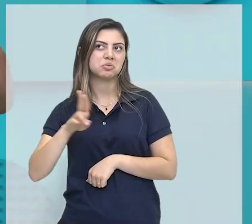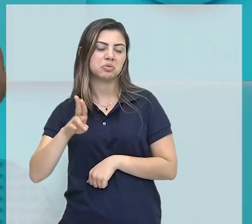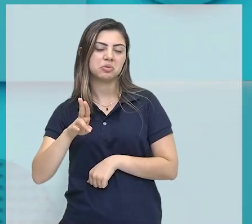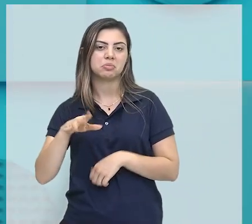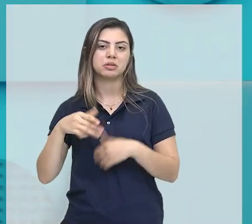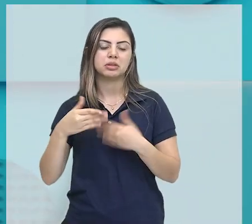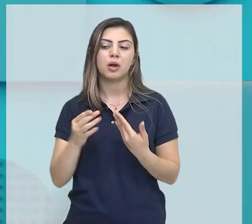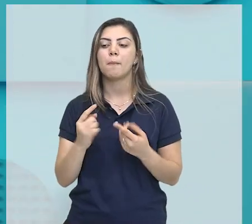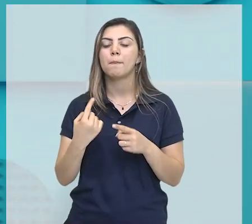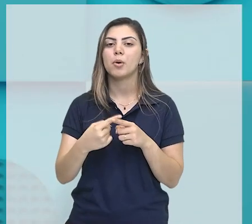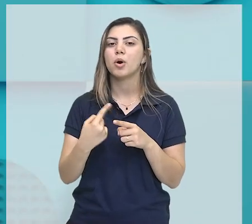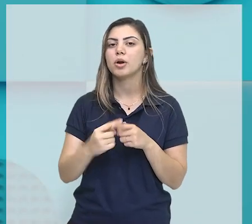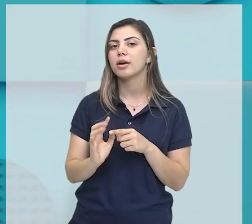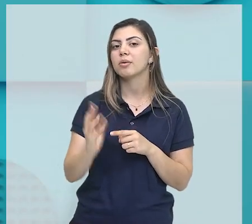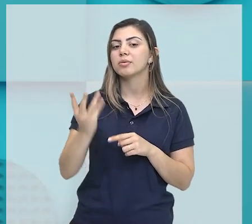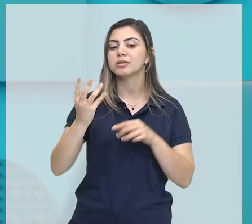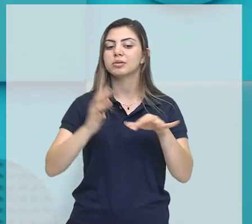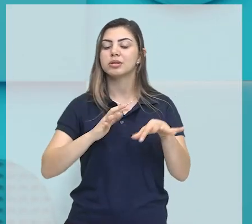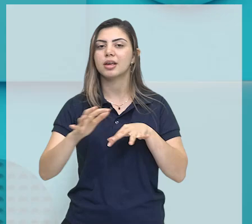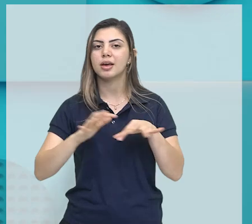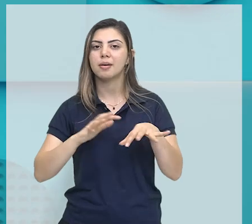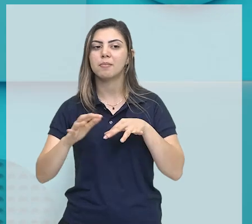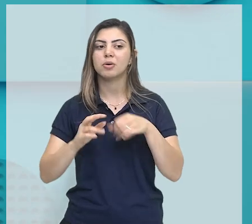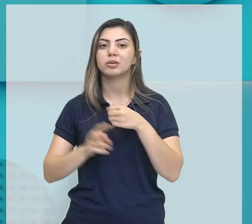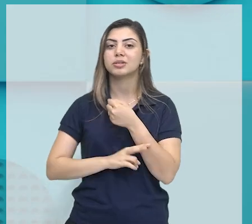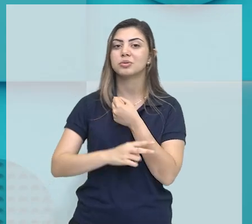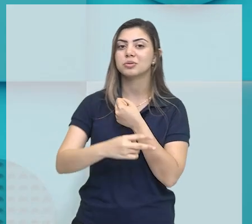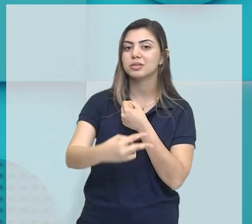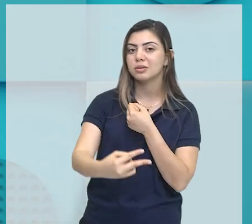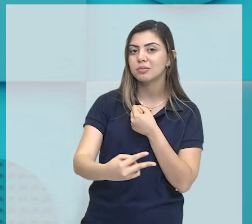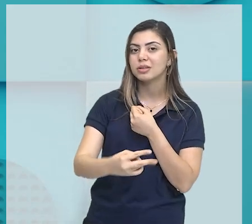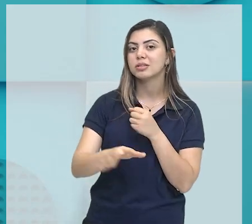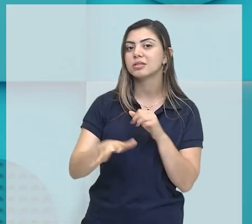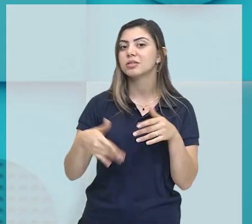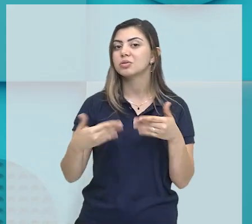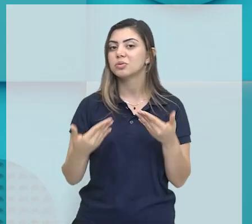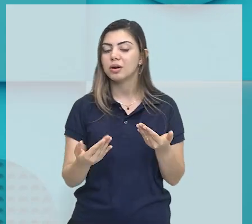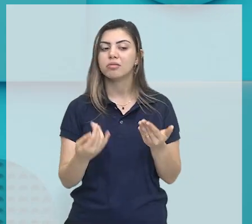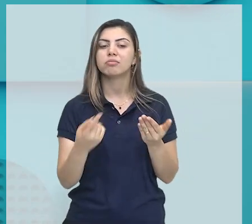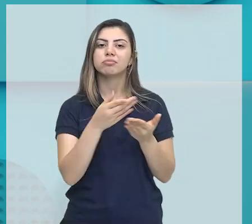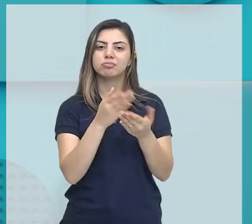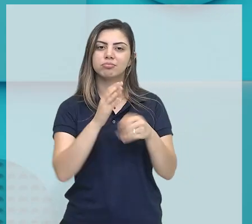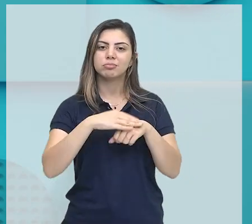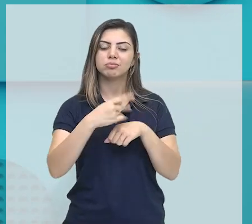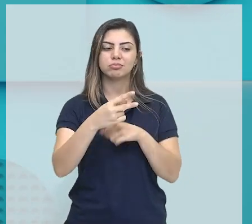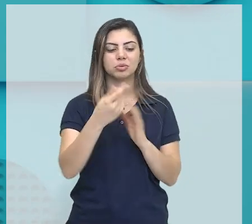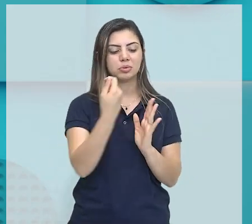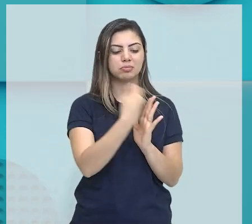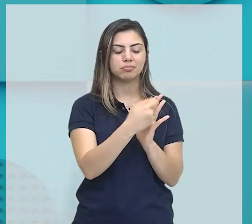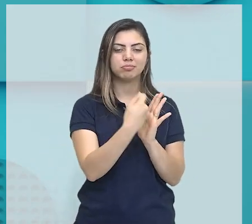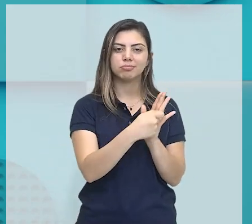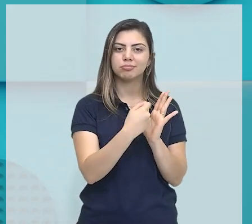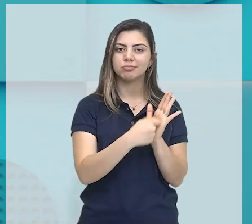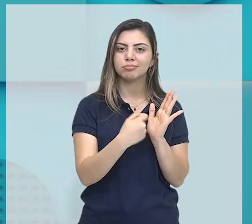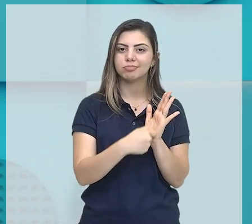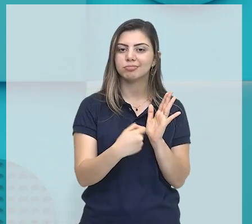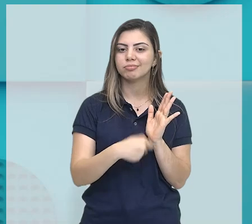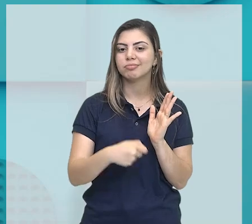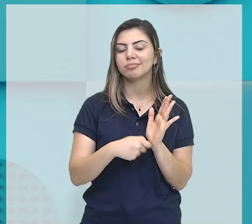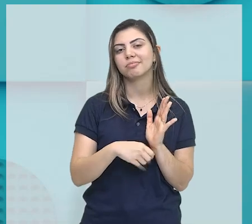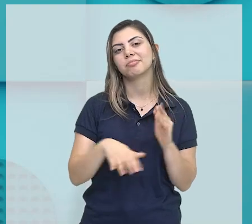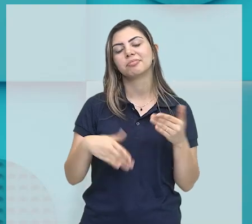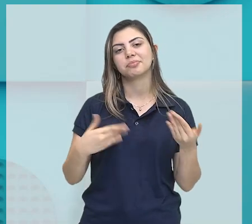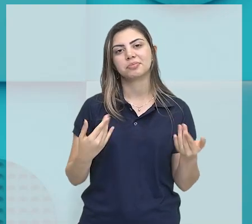tal, qual foi a causa e os efeitos, né, as consequências. Então, tudo isso